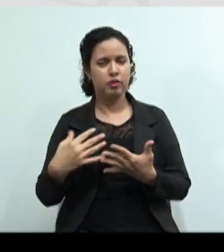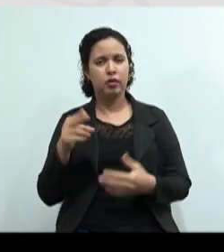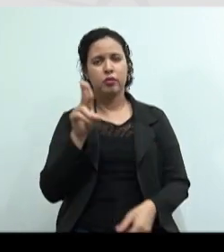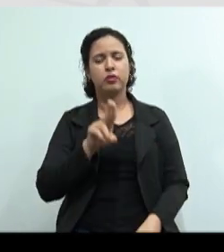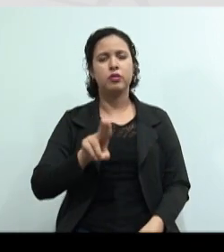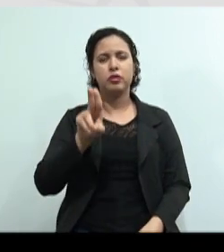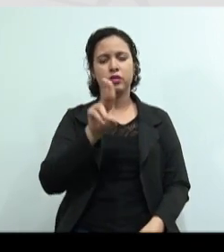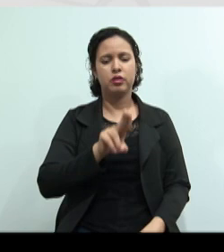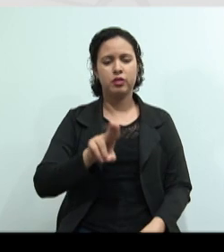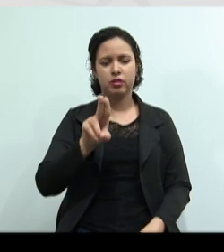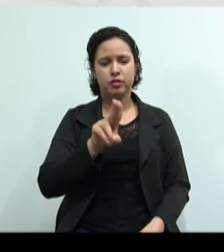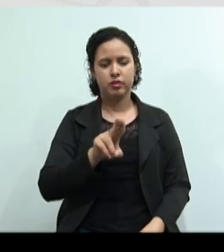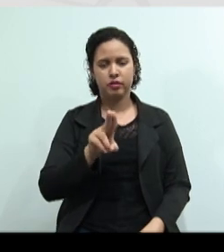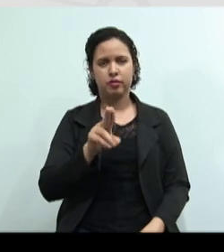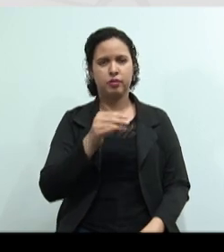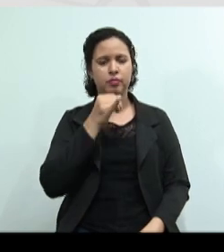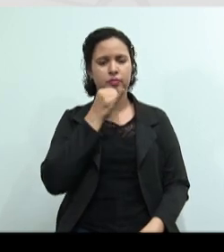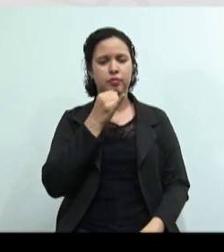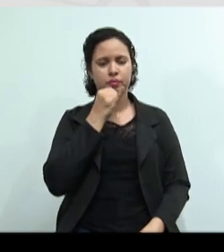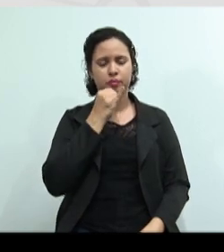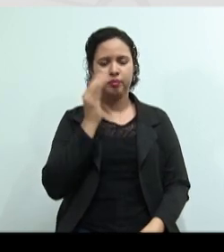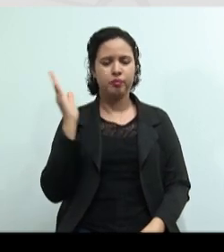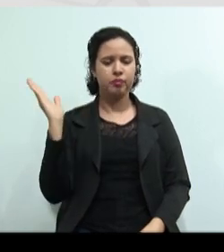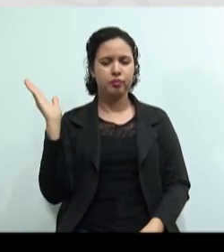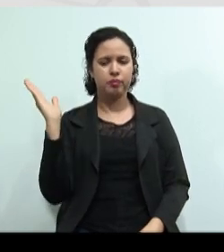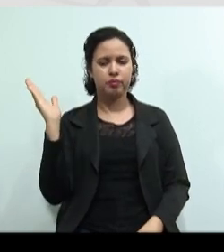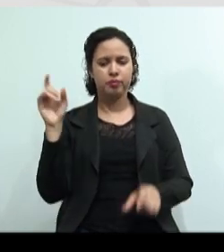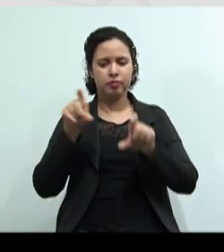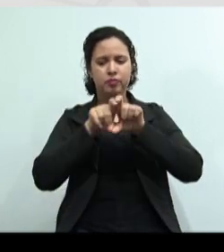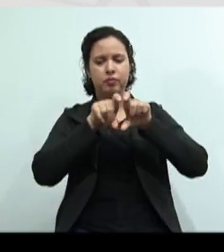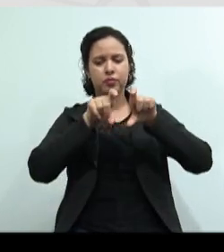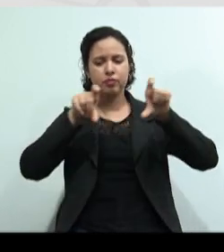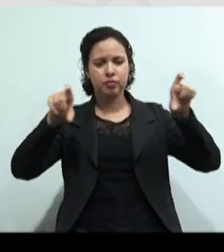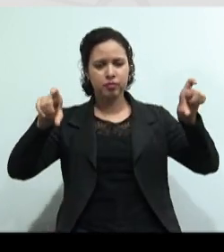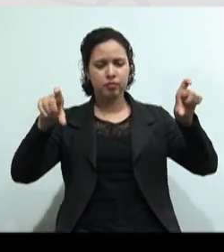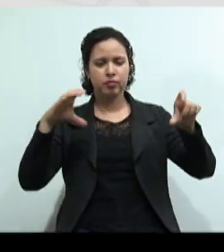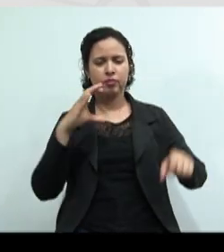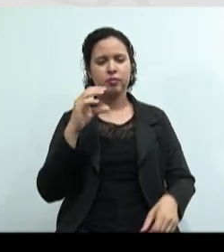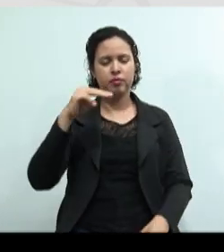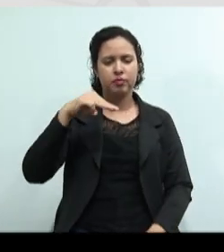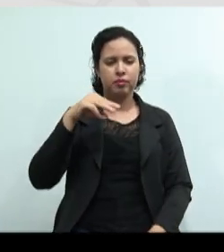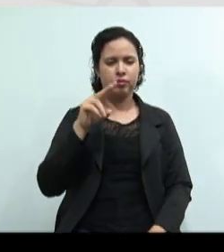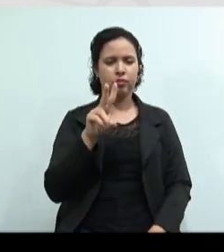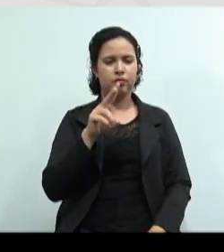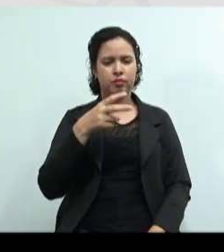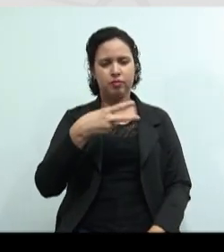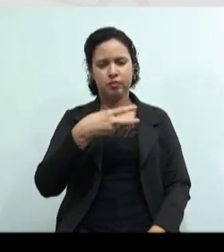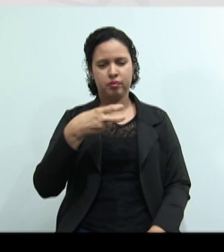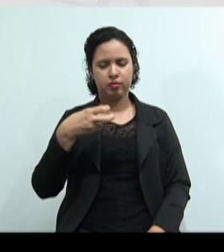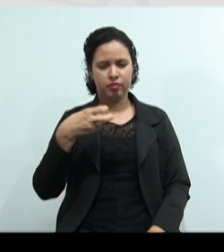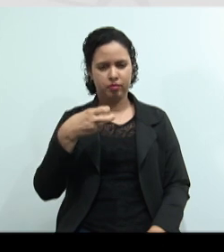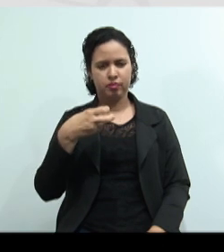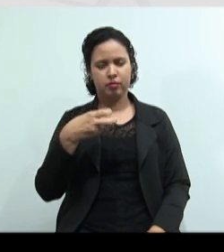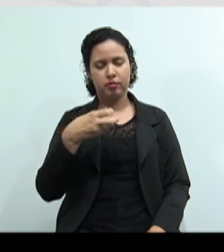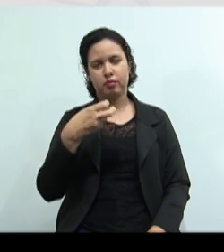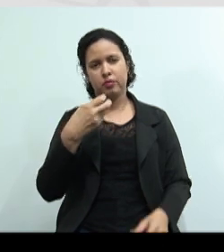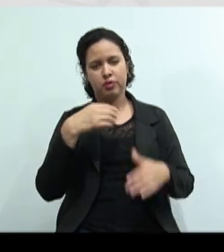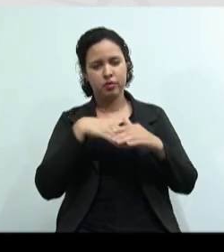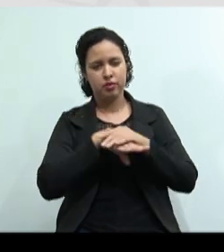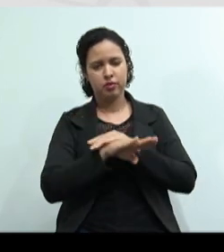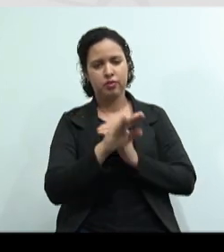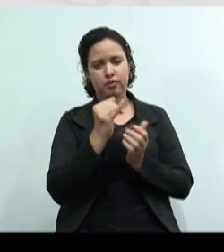utiliza-se a seguinte fórmula: CMV é igual a estoque inicial mais compras menos estoque